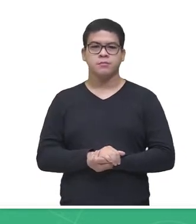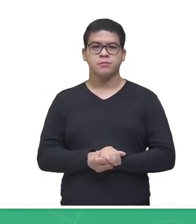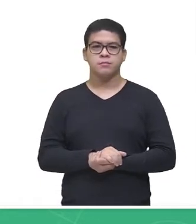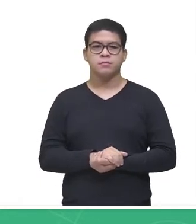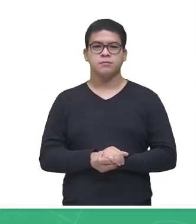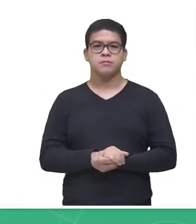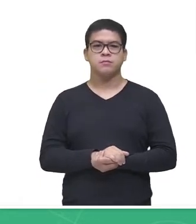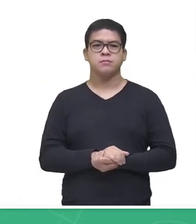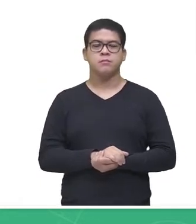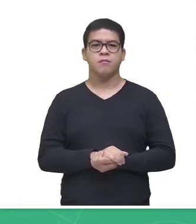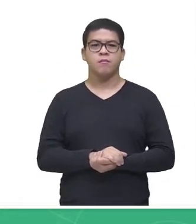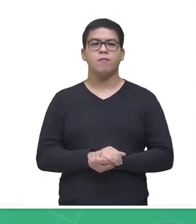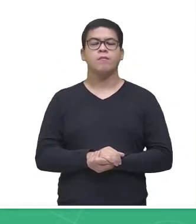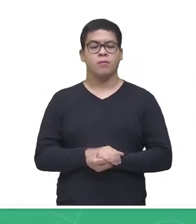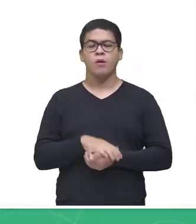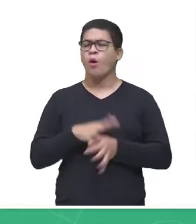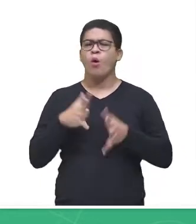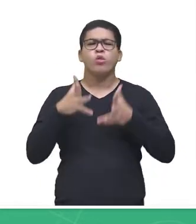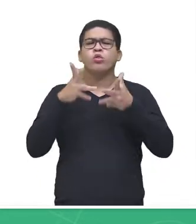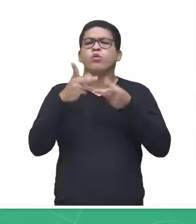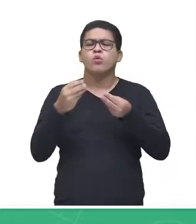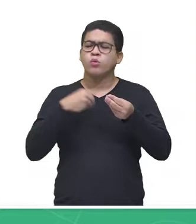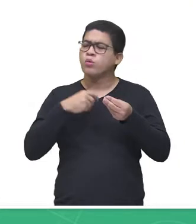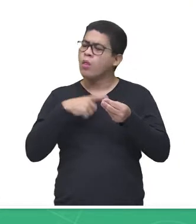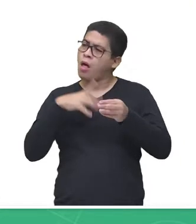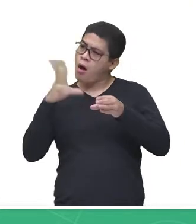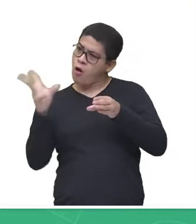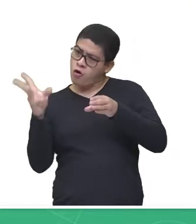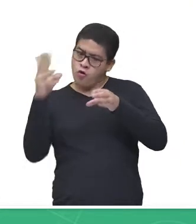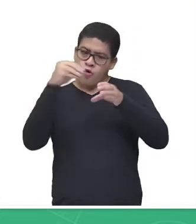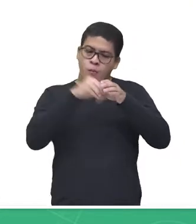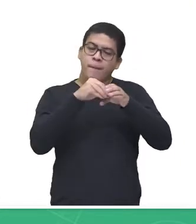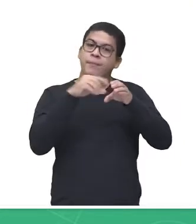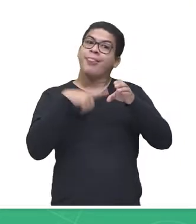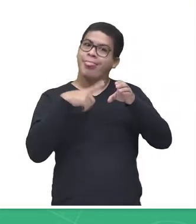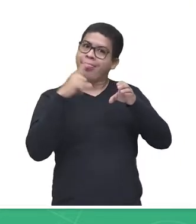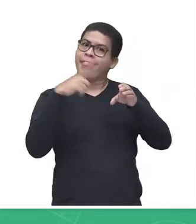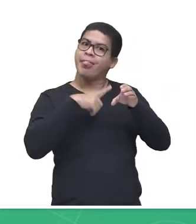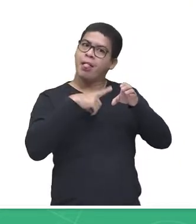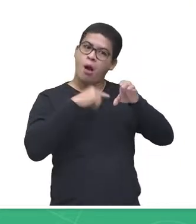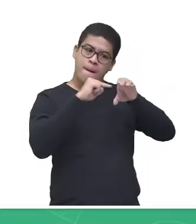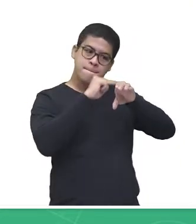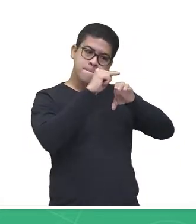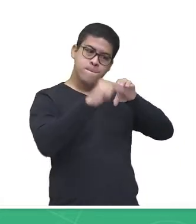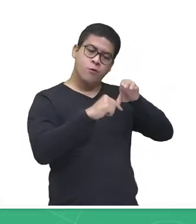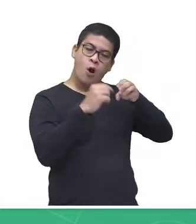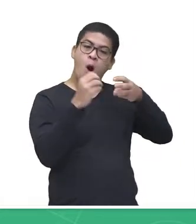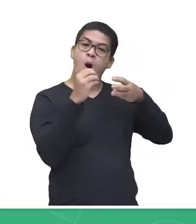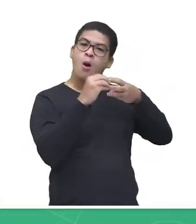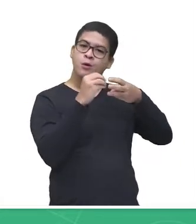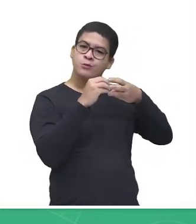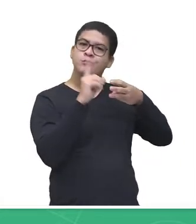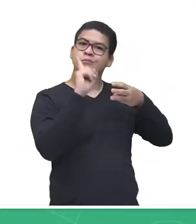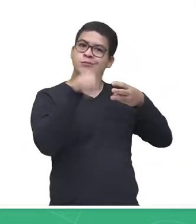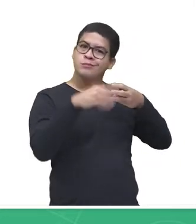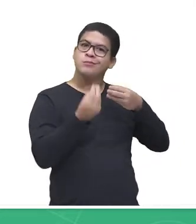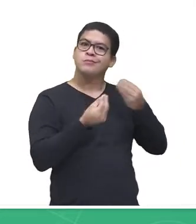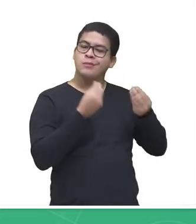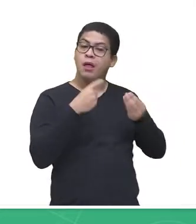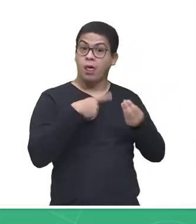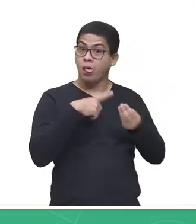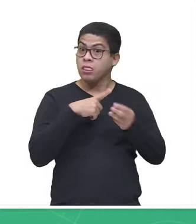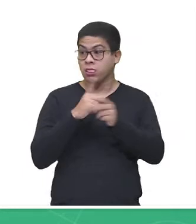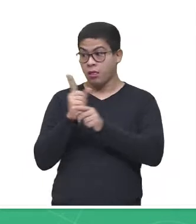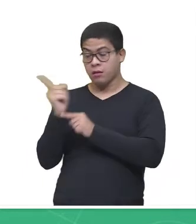tá? Então, tudo isso a gente vai encontrar também aqui na nossa célula procarionte, tá bom?